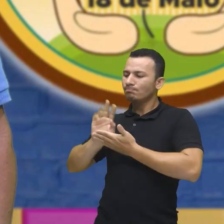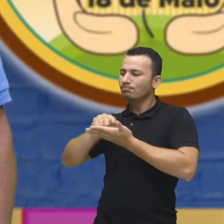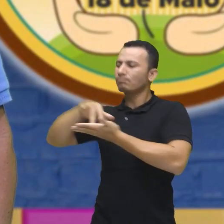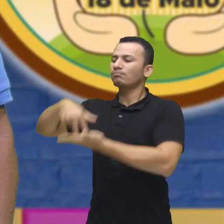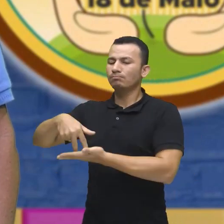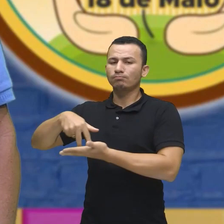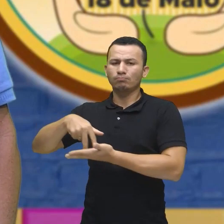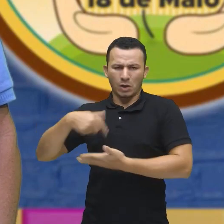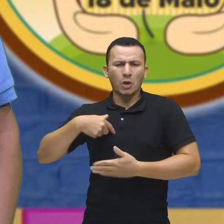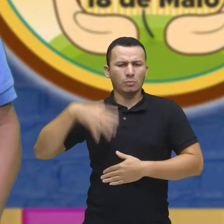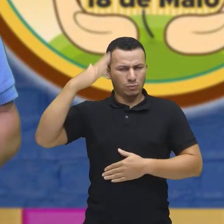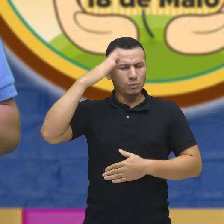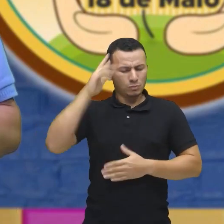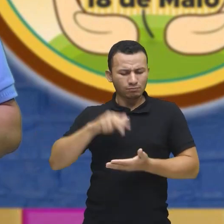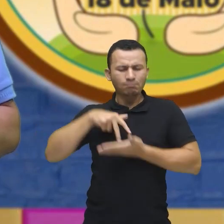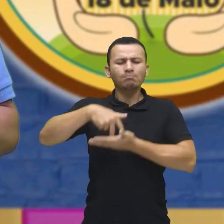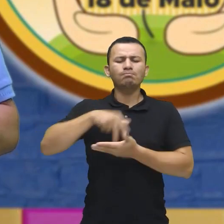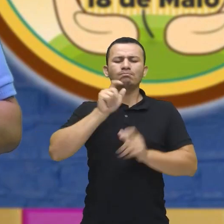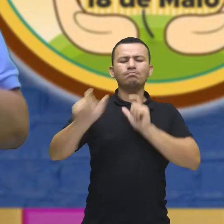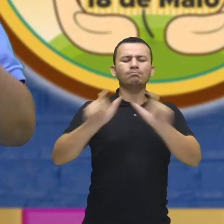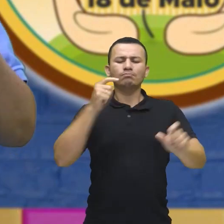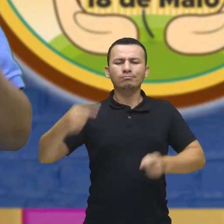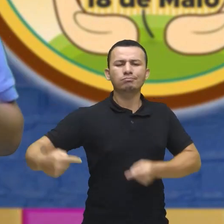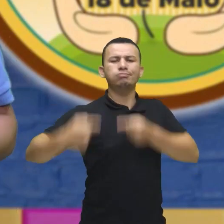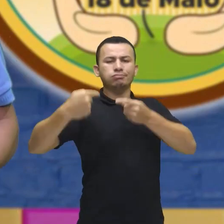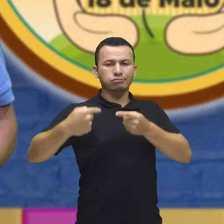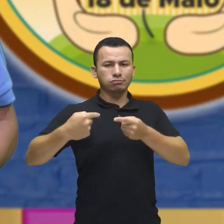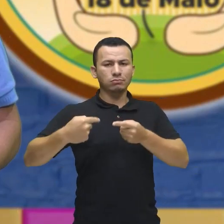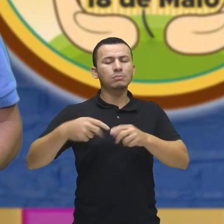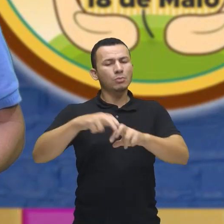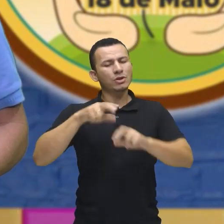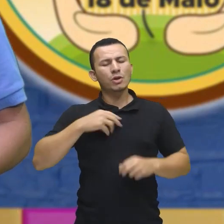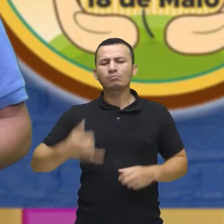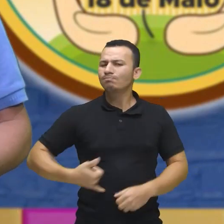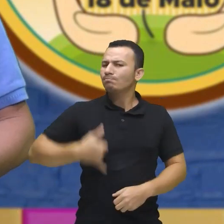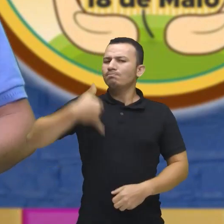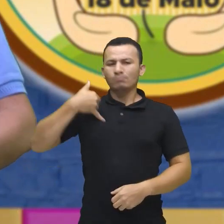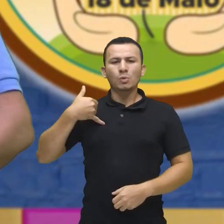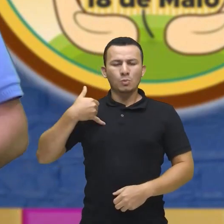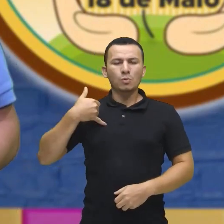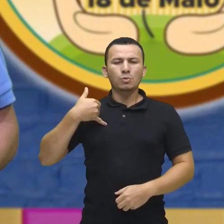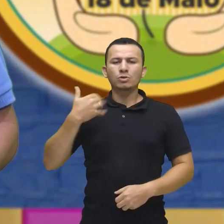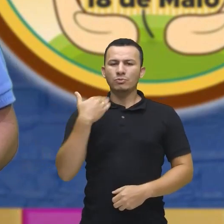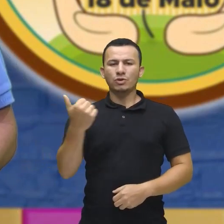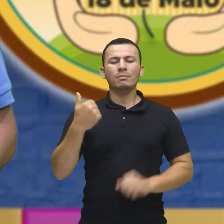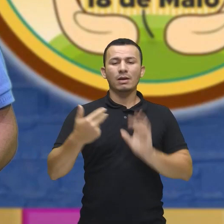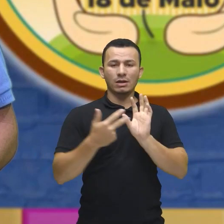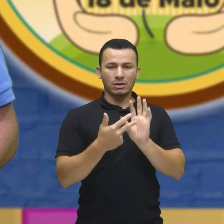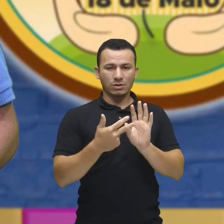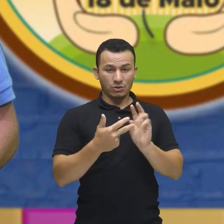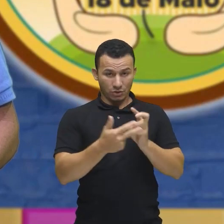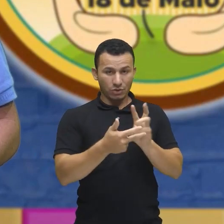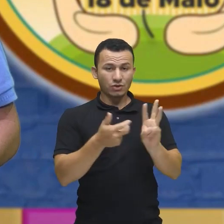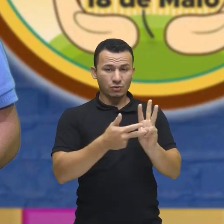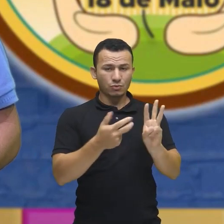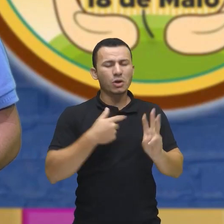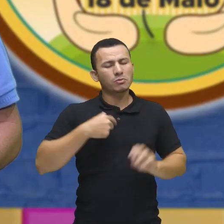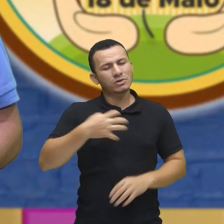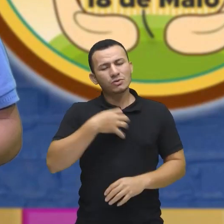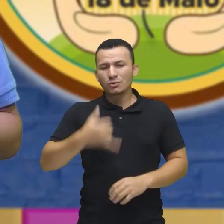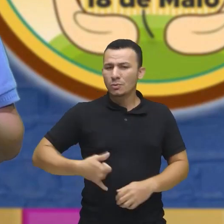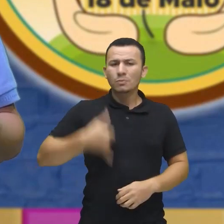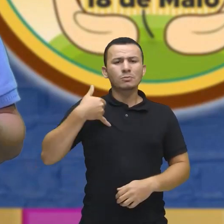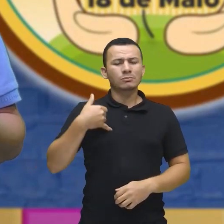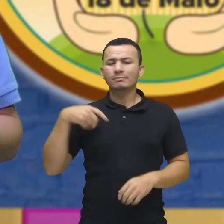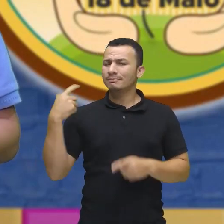tenho. Como eu falei para vocês, eu tenho orgulho de ser chamado de Índia. Por quê?